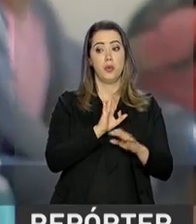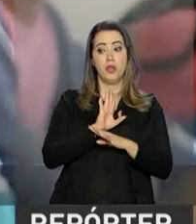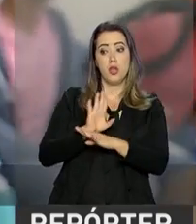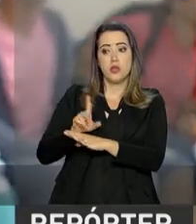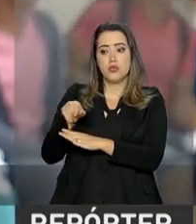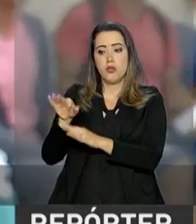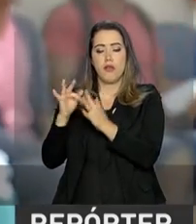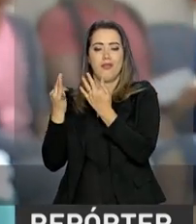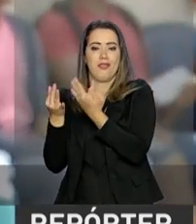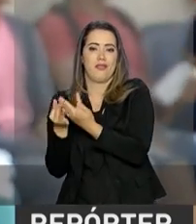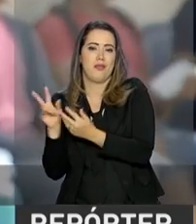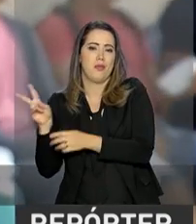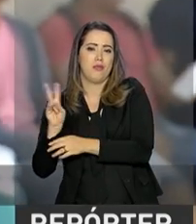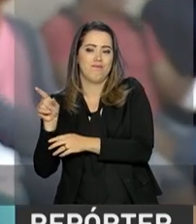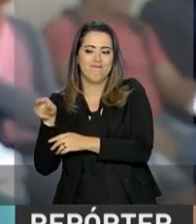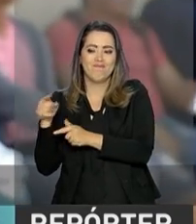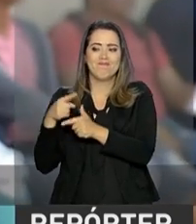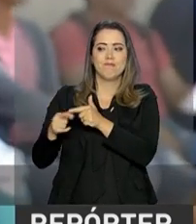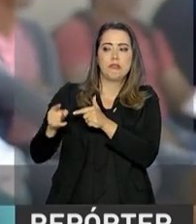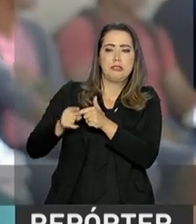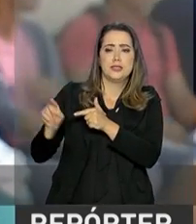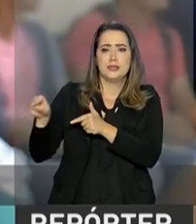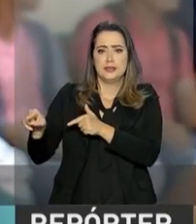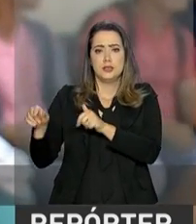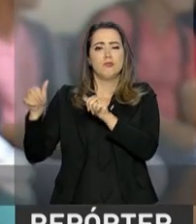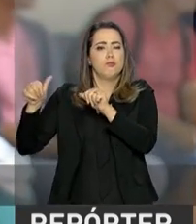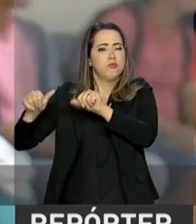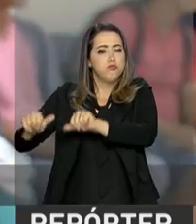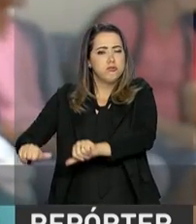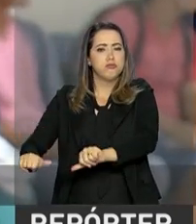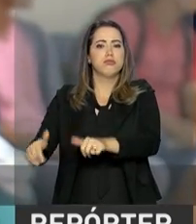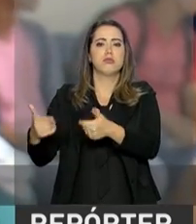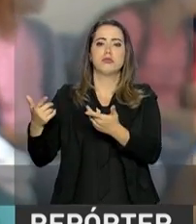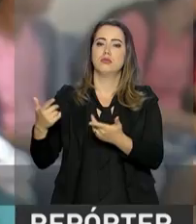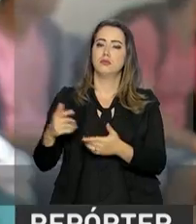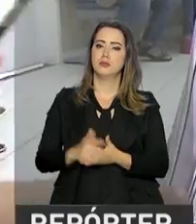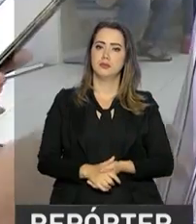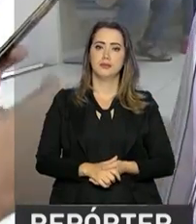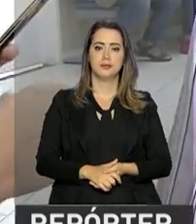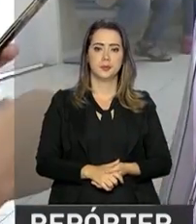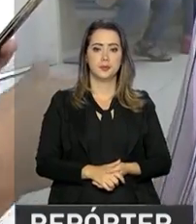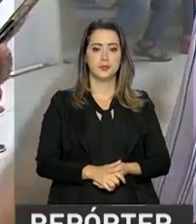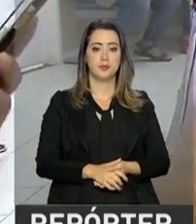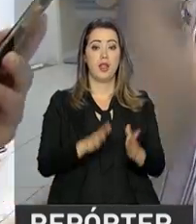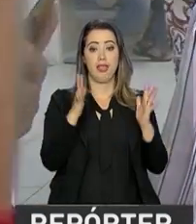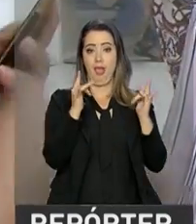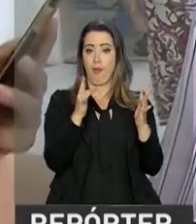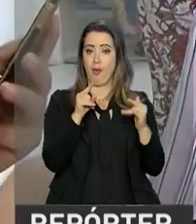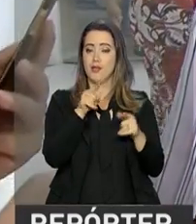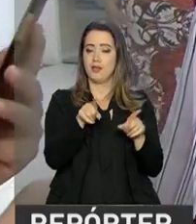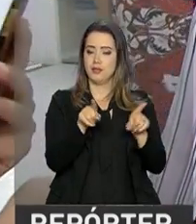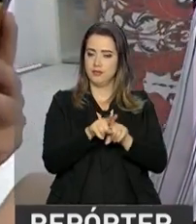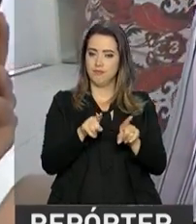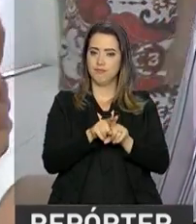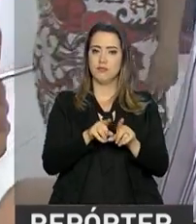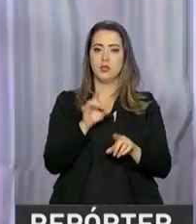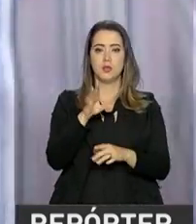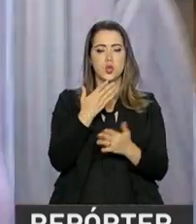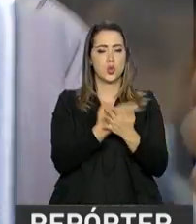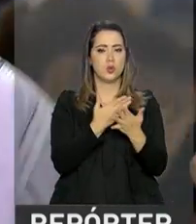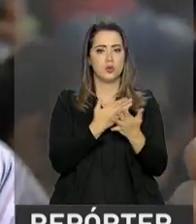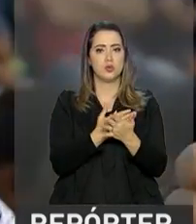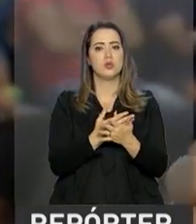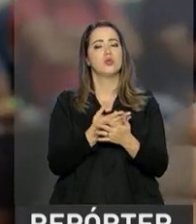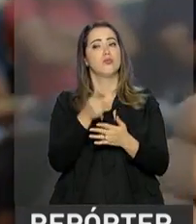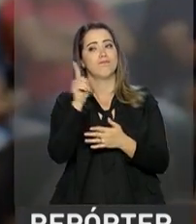ajudar a minha família em venezuela que a economia estadual estão passando por esta situação a namorada de jansen também só estudava no